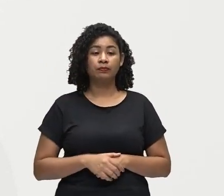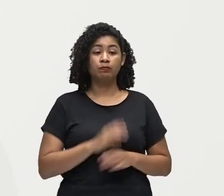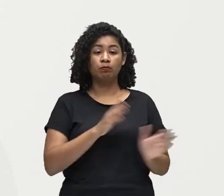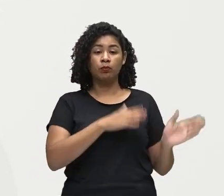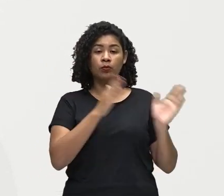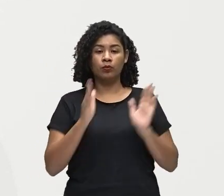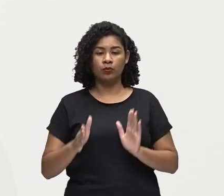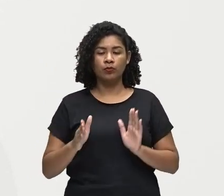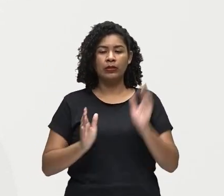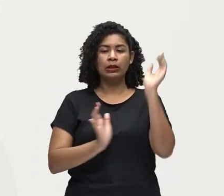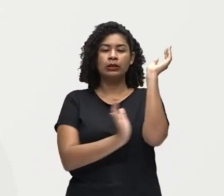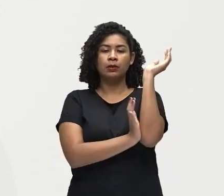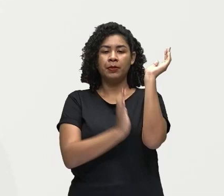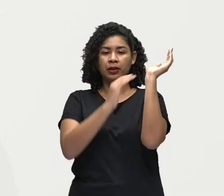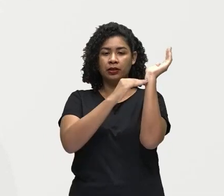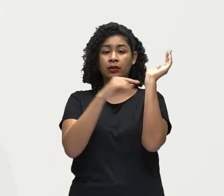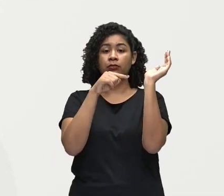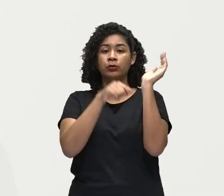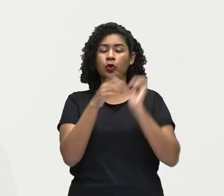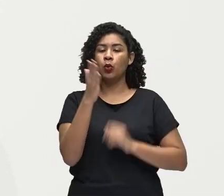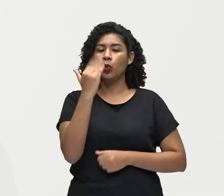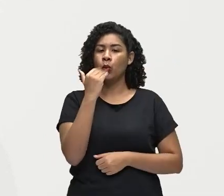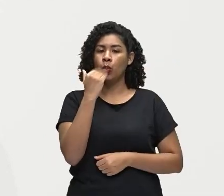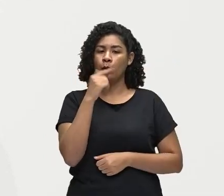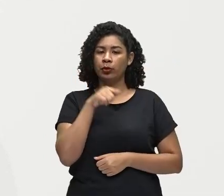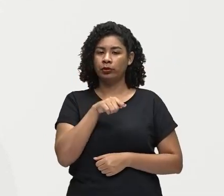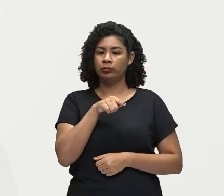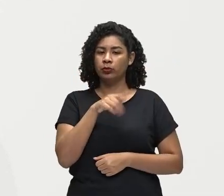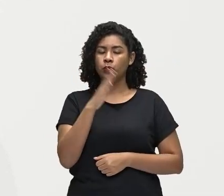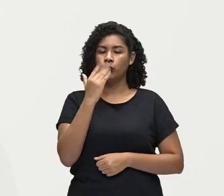tambaqui é um consumidor. Vou escrever aqui em cima.